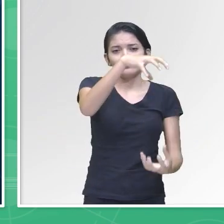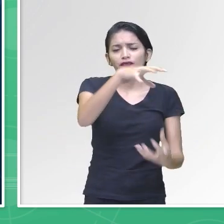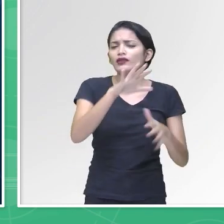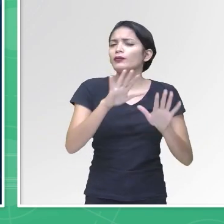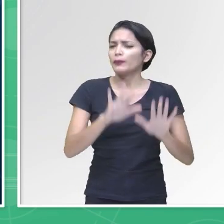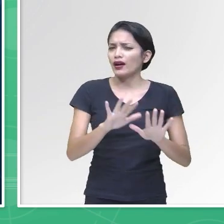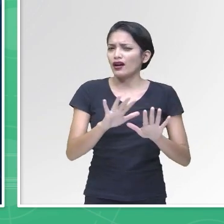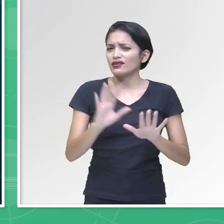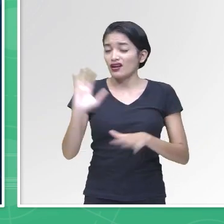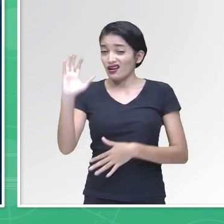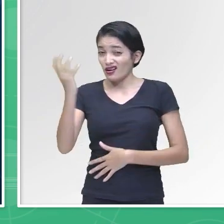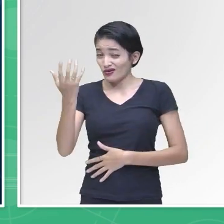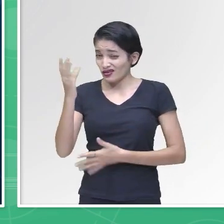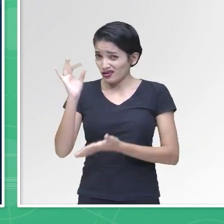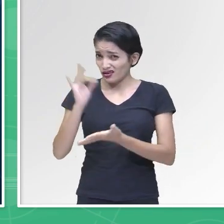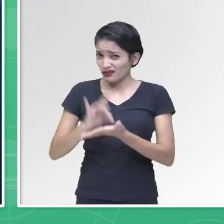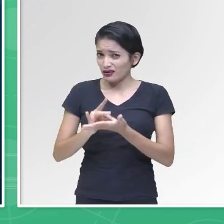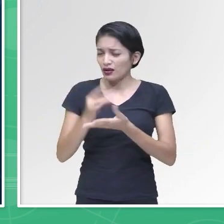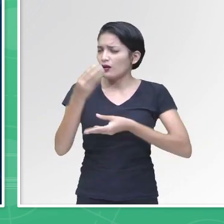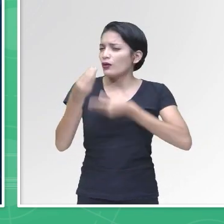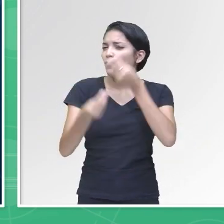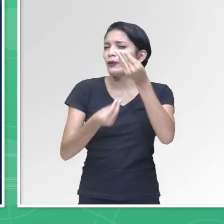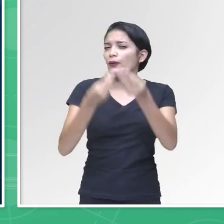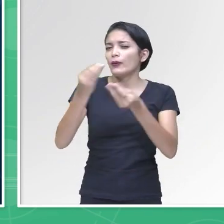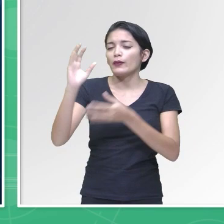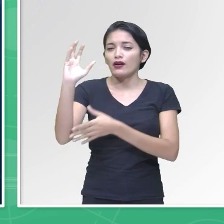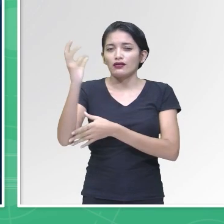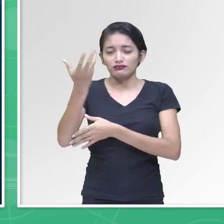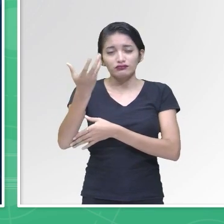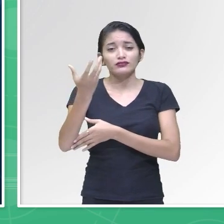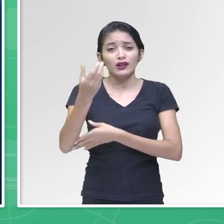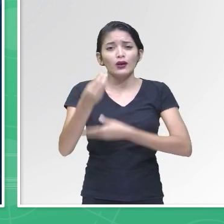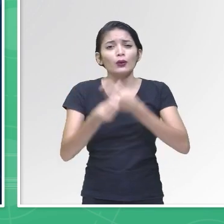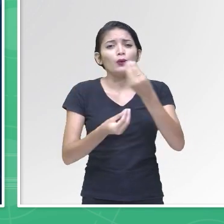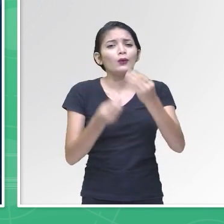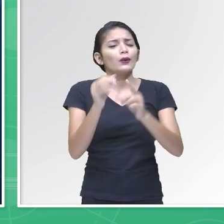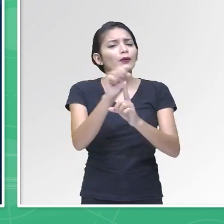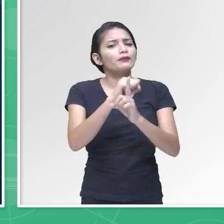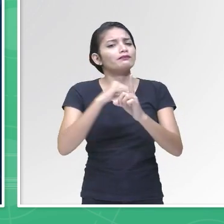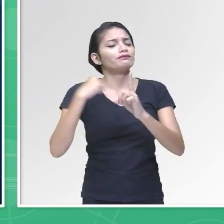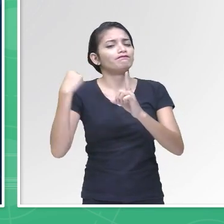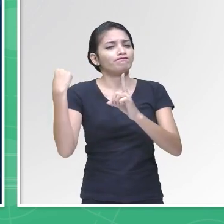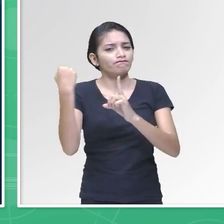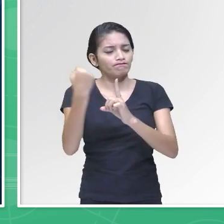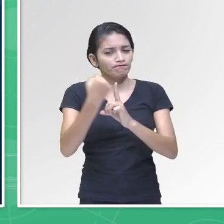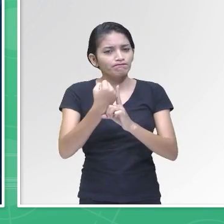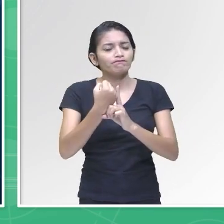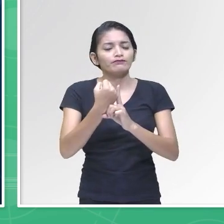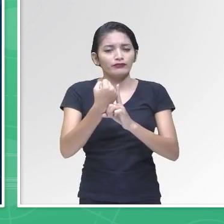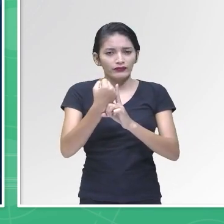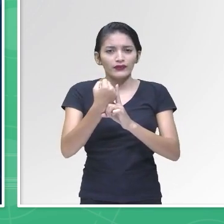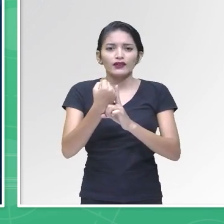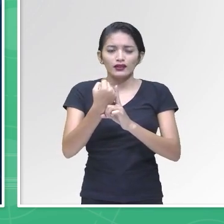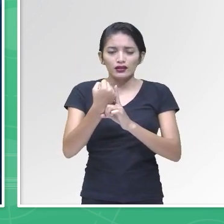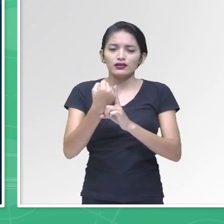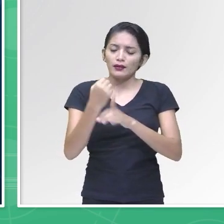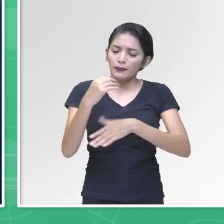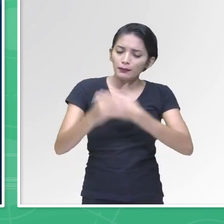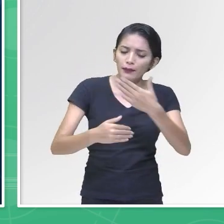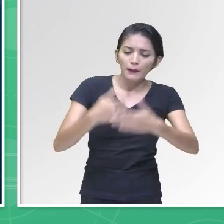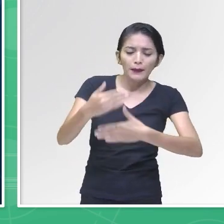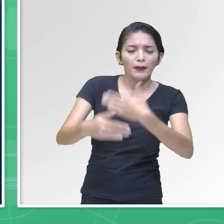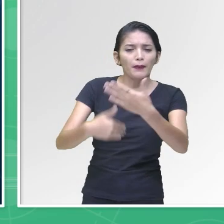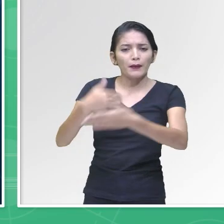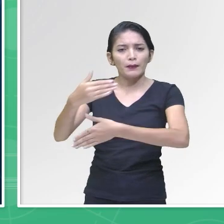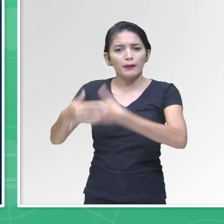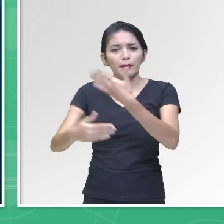que isso ocorre? Como isso ocorre? Como a sociologia ela vê esta passagem,